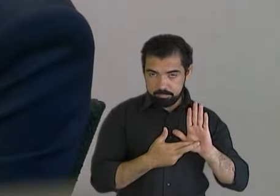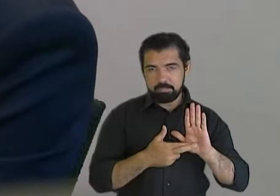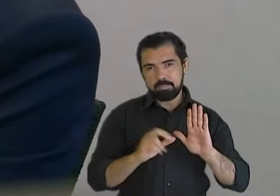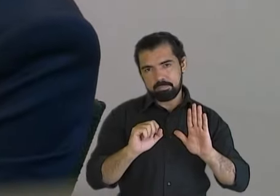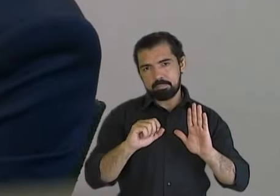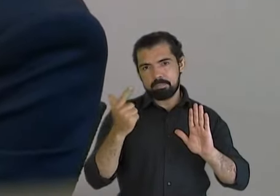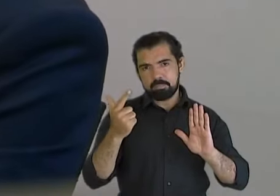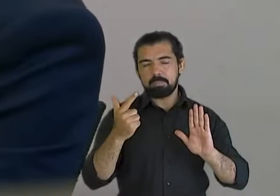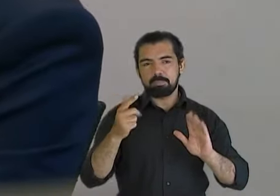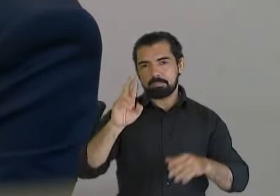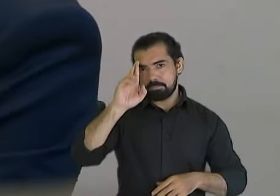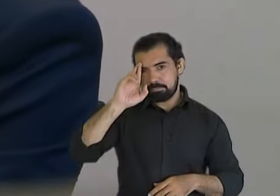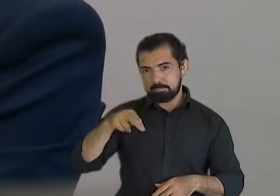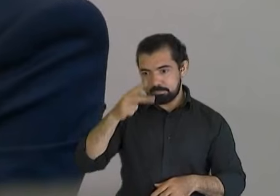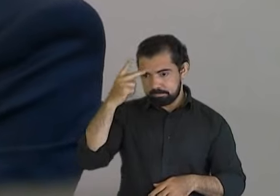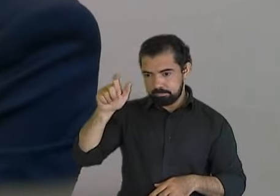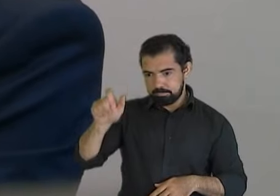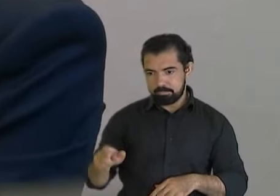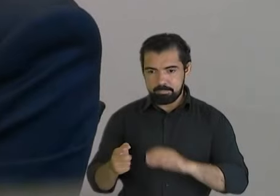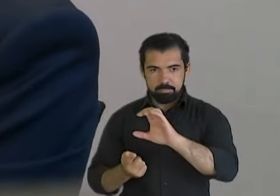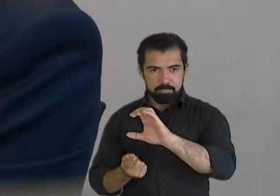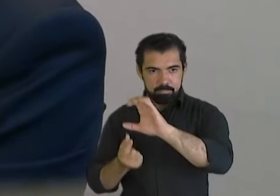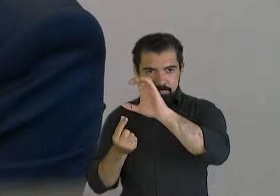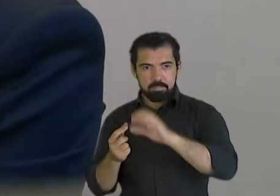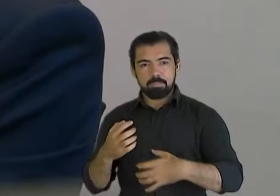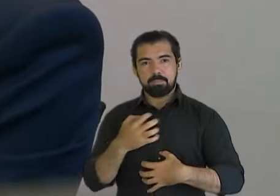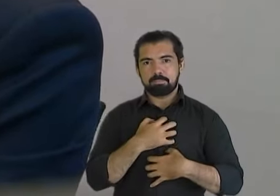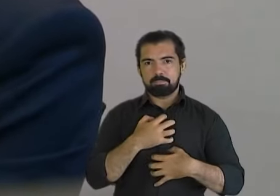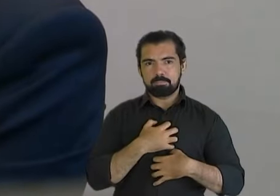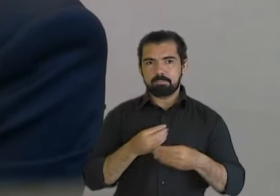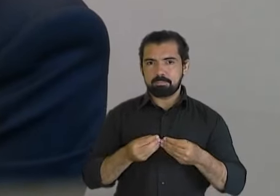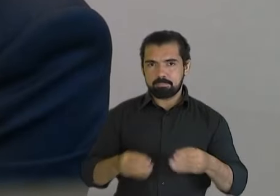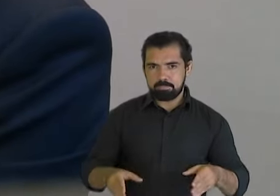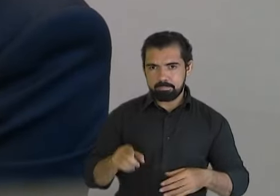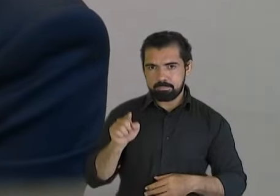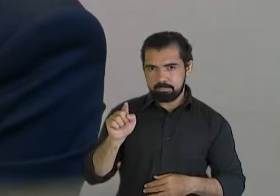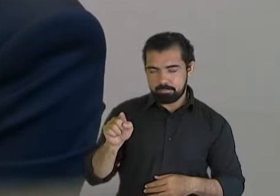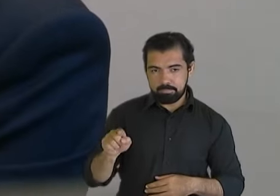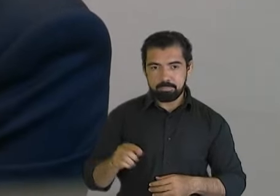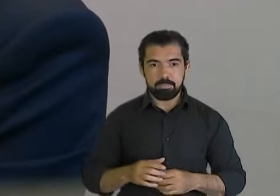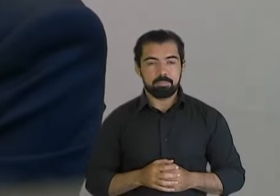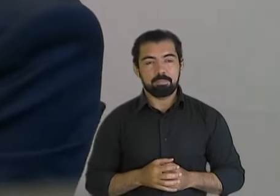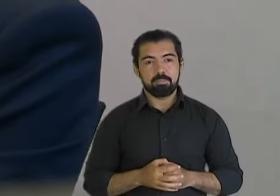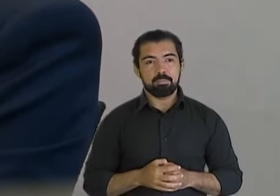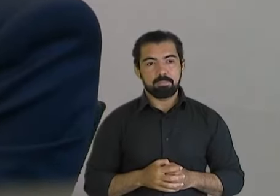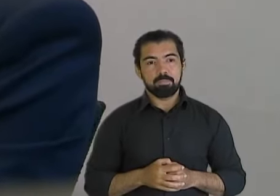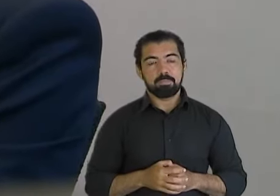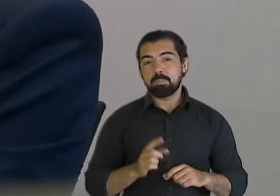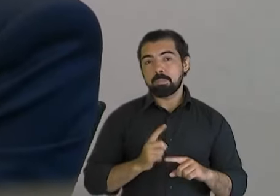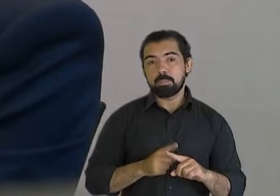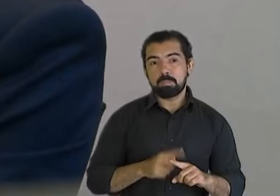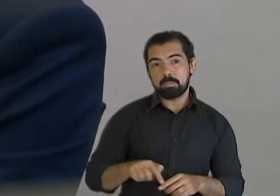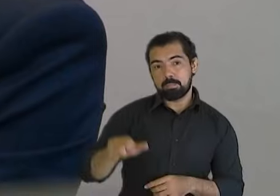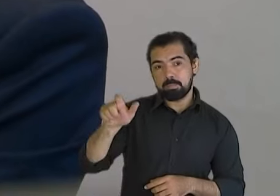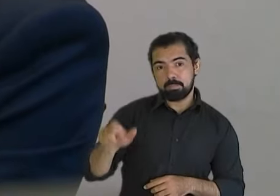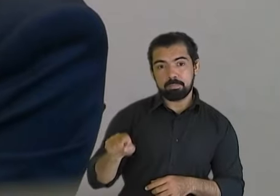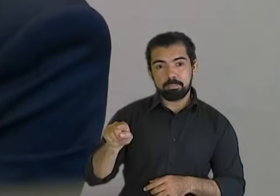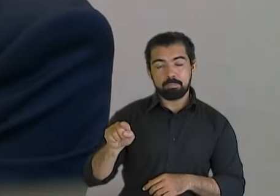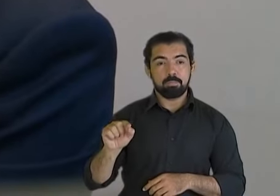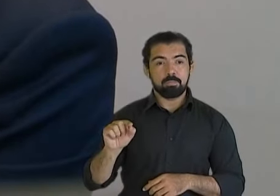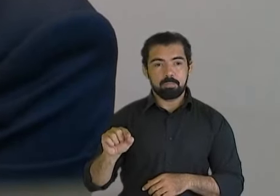razão, o consumidor, qualquer pessoa que se sente lesada pela prática daquele jogo, porque... Ou,